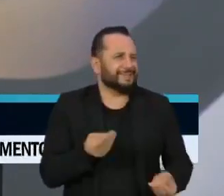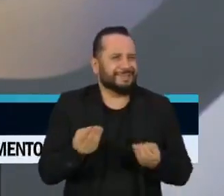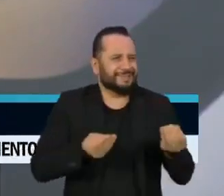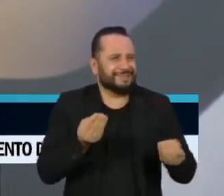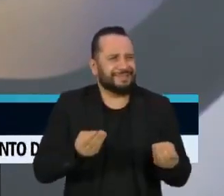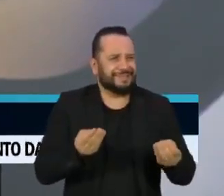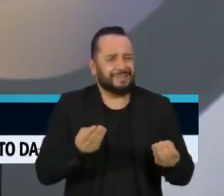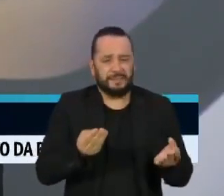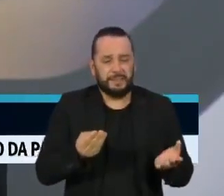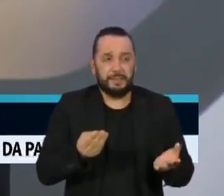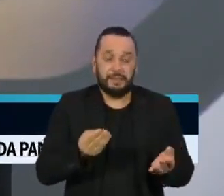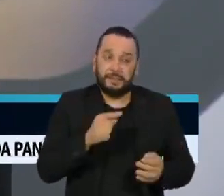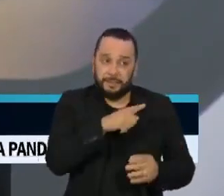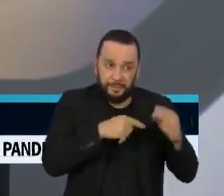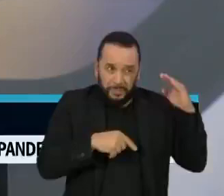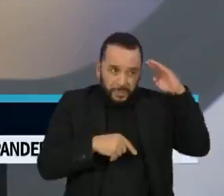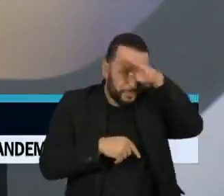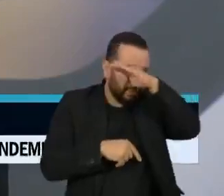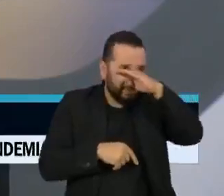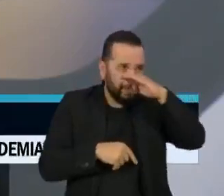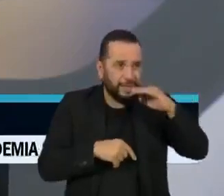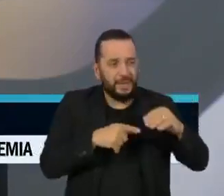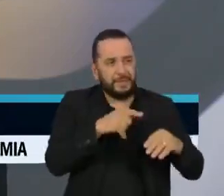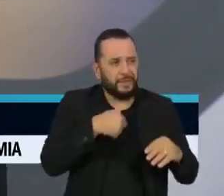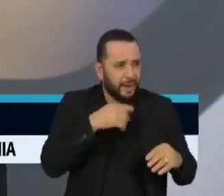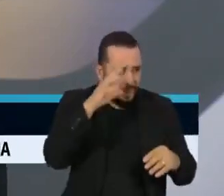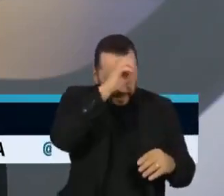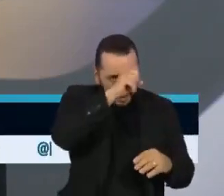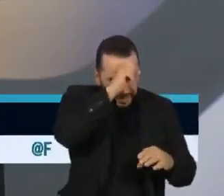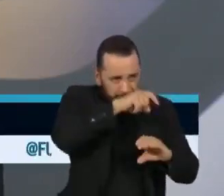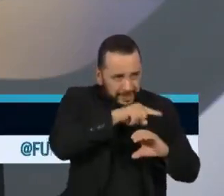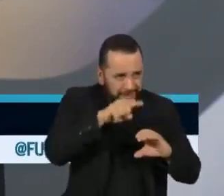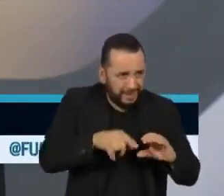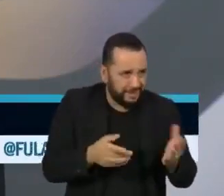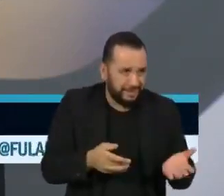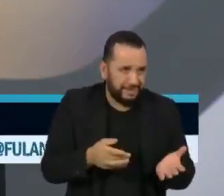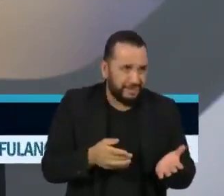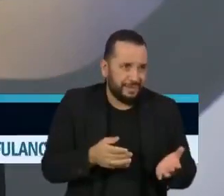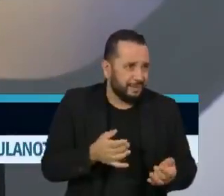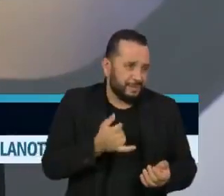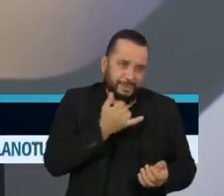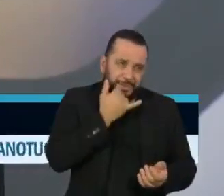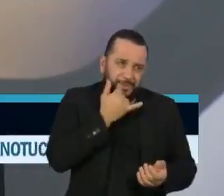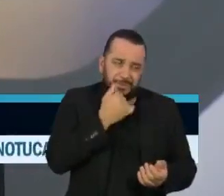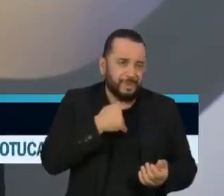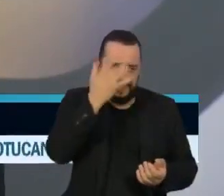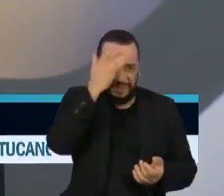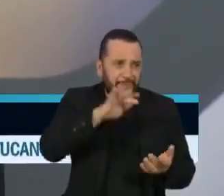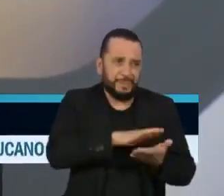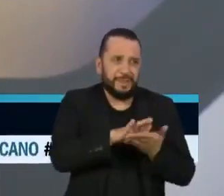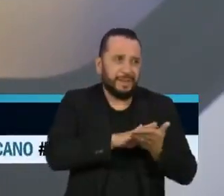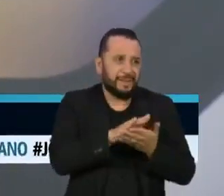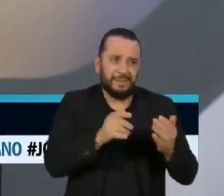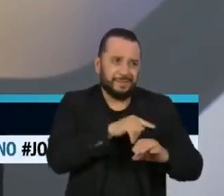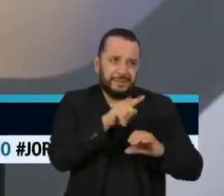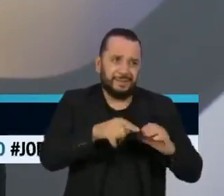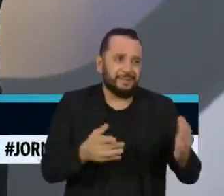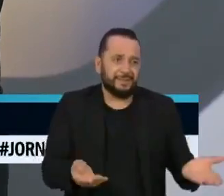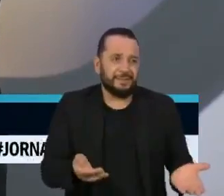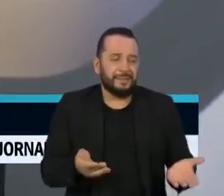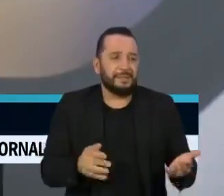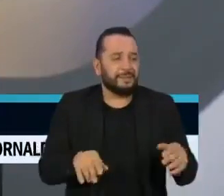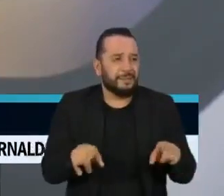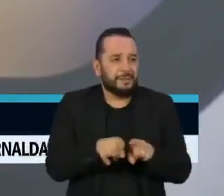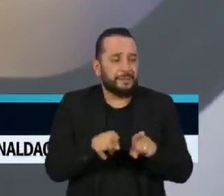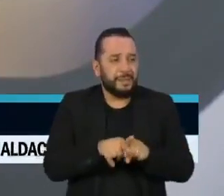ciência o presidente Bolsonaro tenha primado pelo desenho de estudos epidemiológicos e receio que ele não consiga nem fazer um